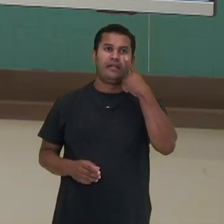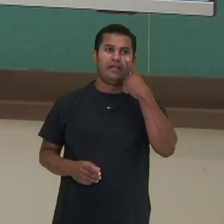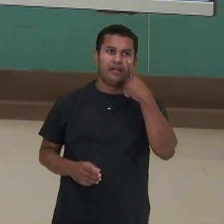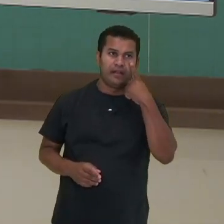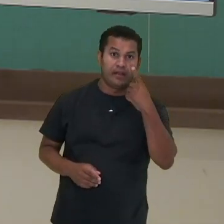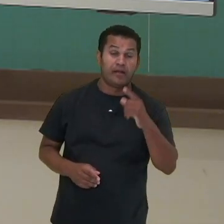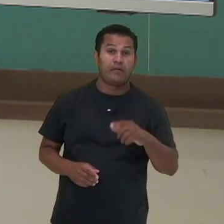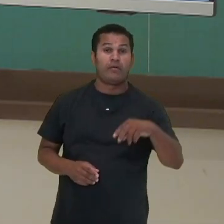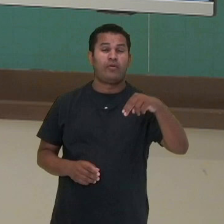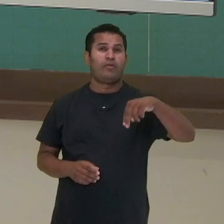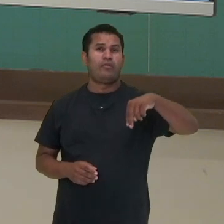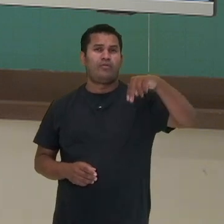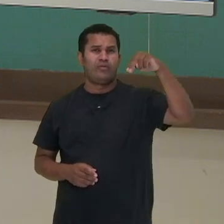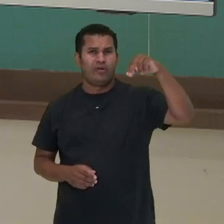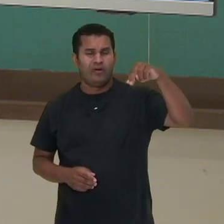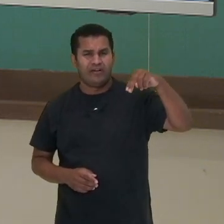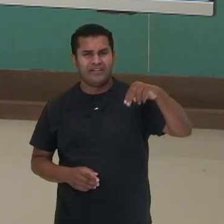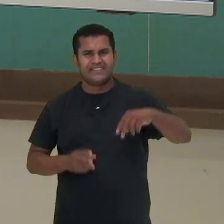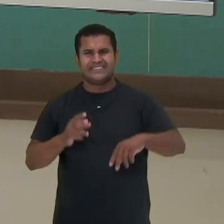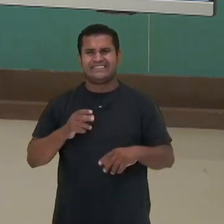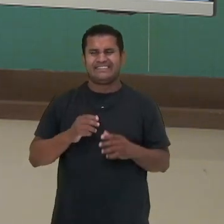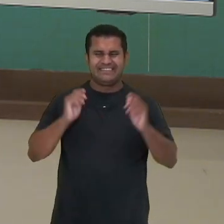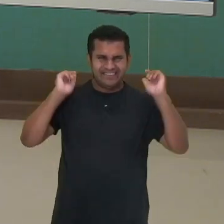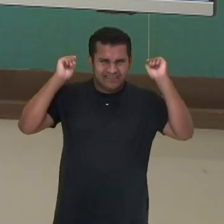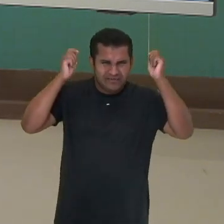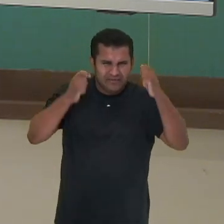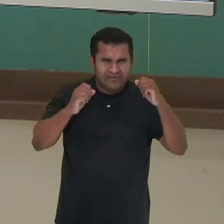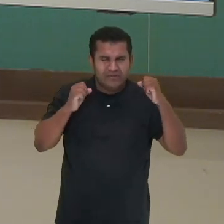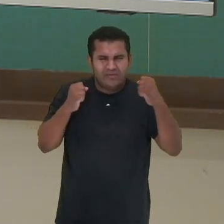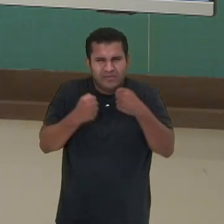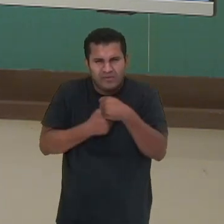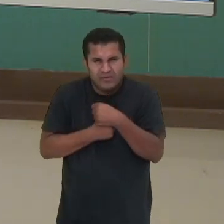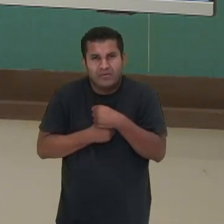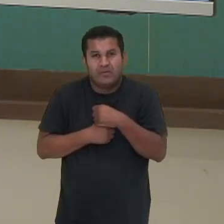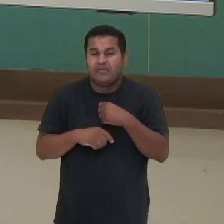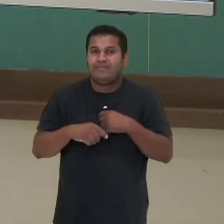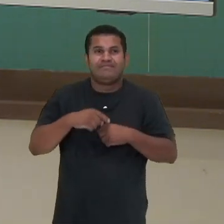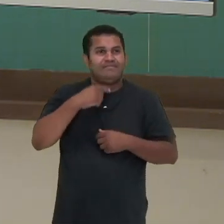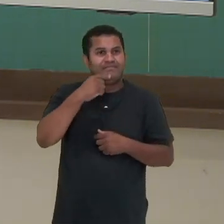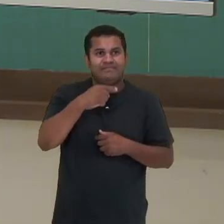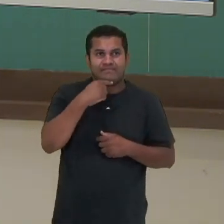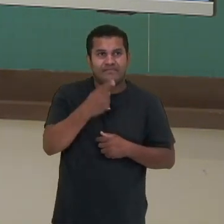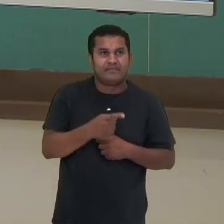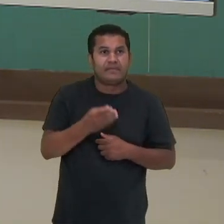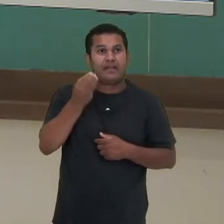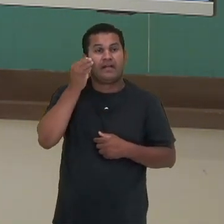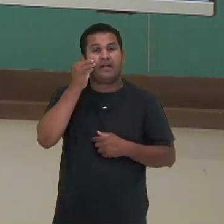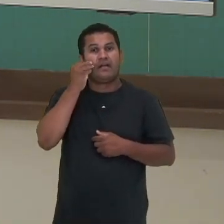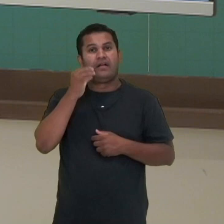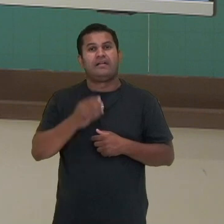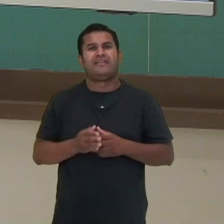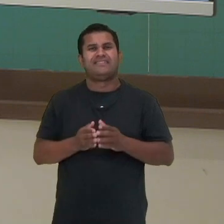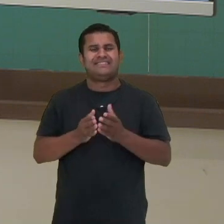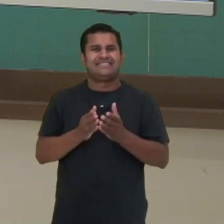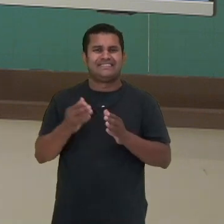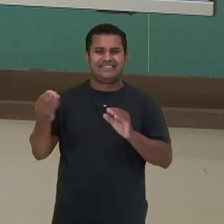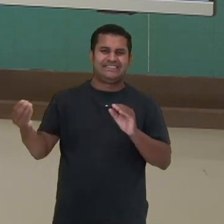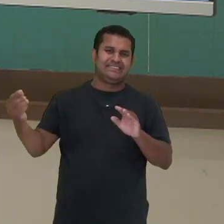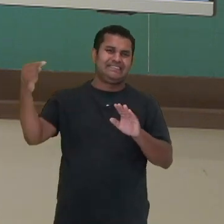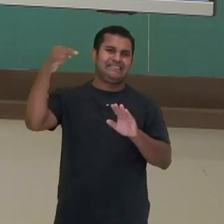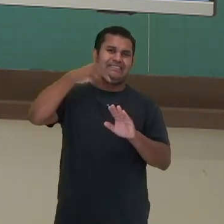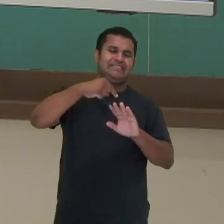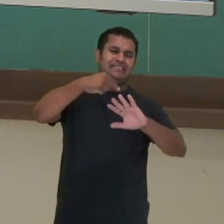Rússia, mas viram que era impossível. Então, eles teriam que buscar uma outra alternativa, que seria